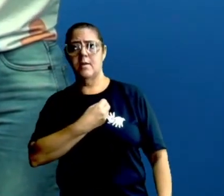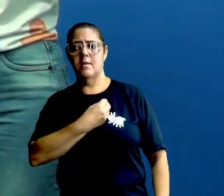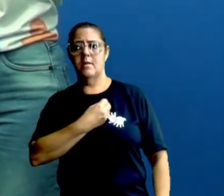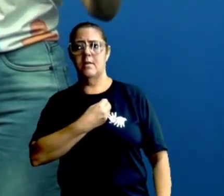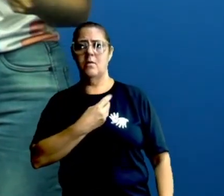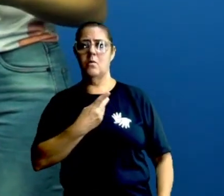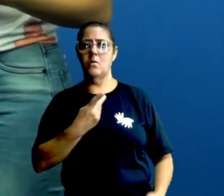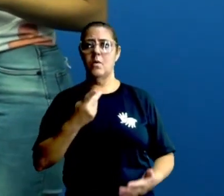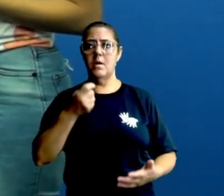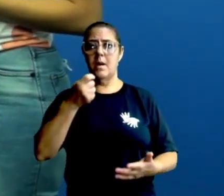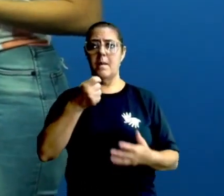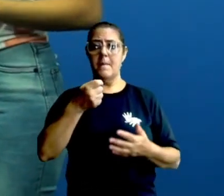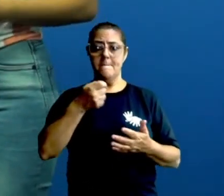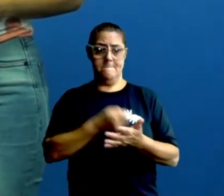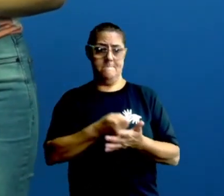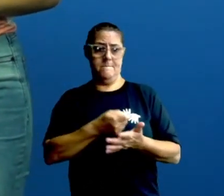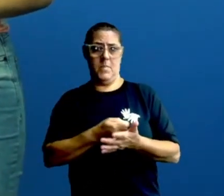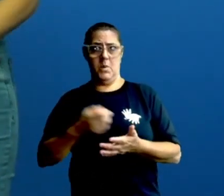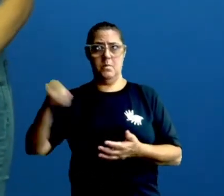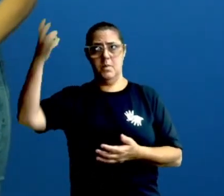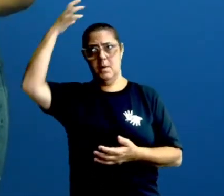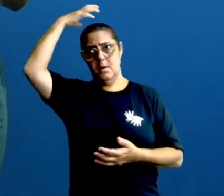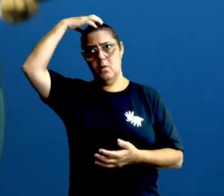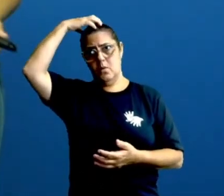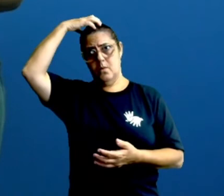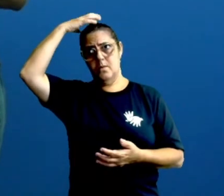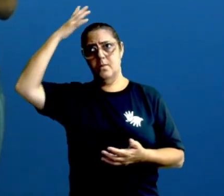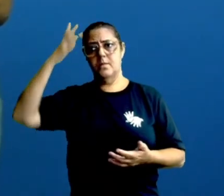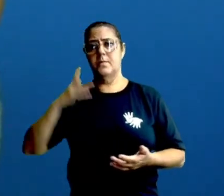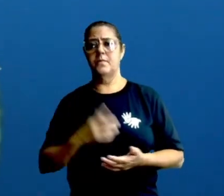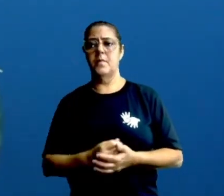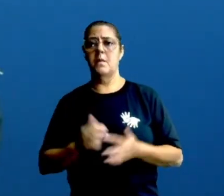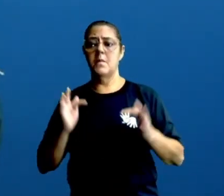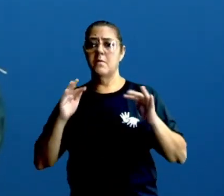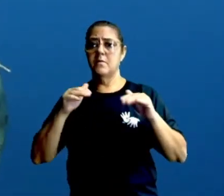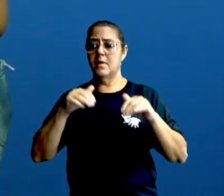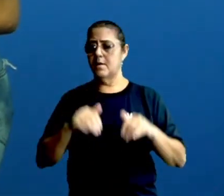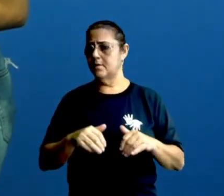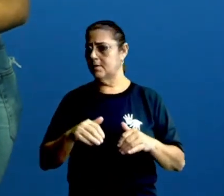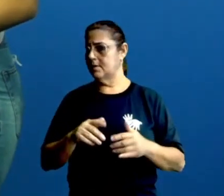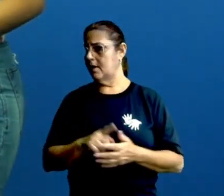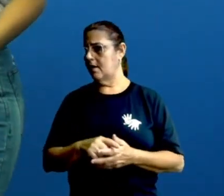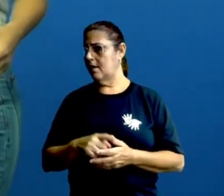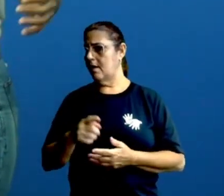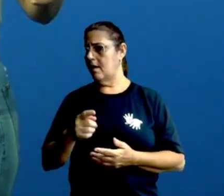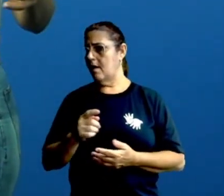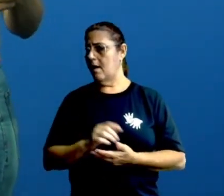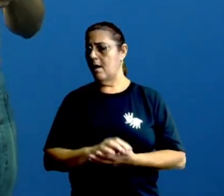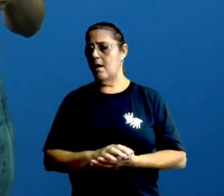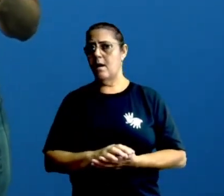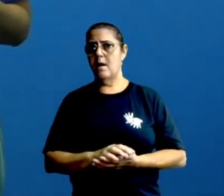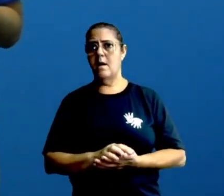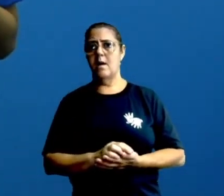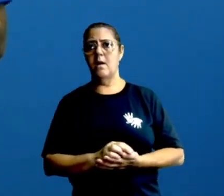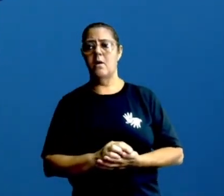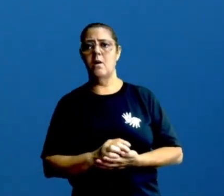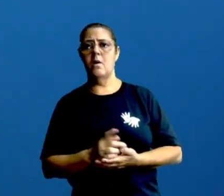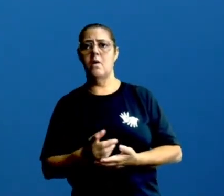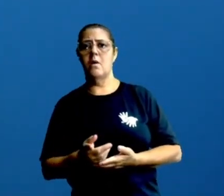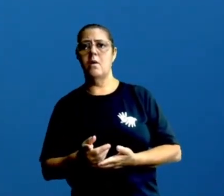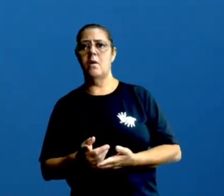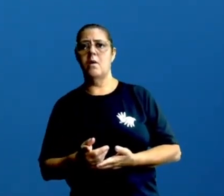era imposto pela coroa. Só para finalizar, e vocês terem ideia, a